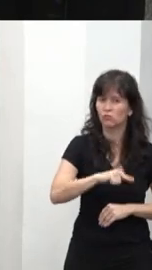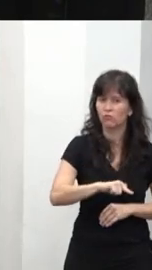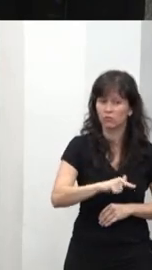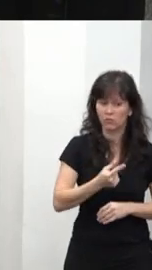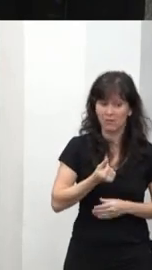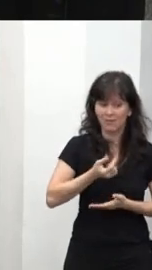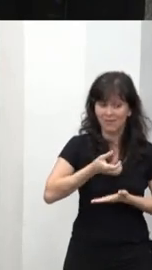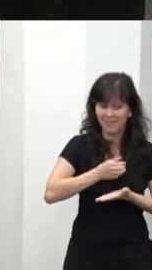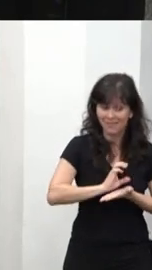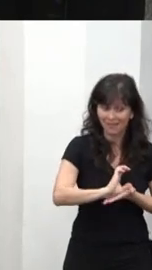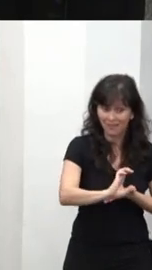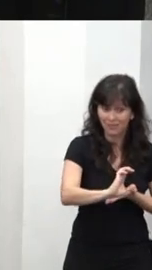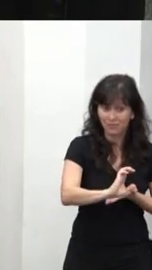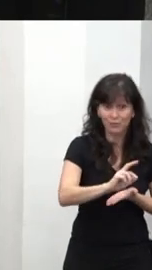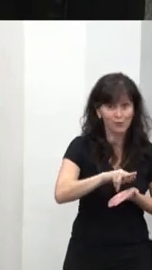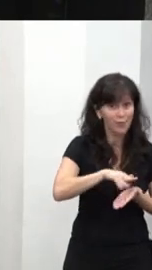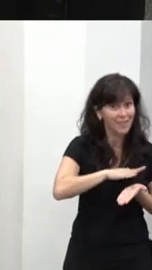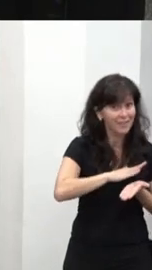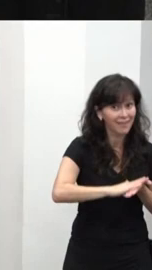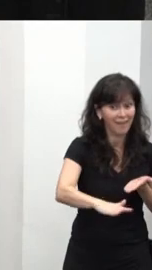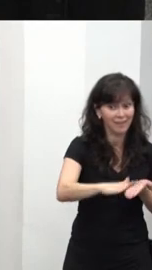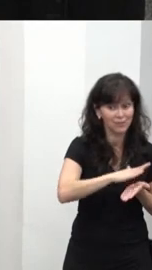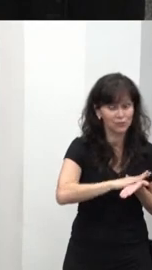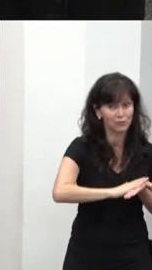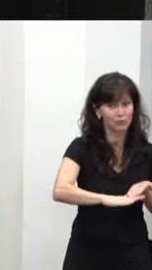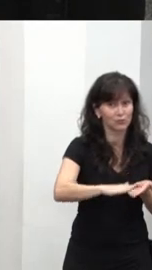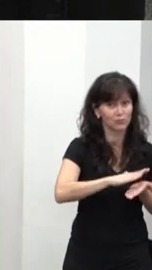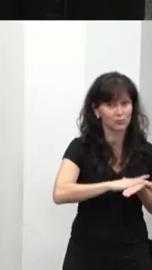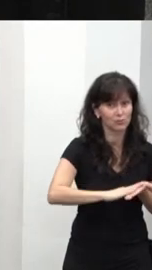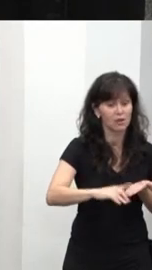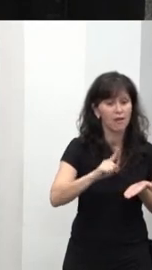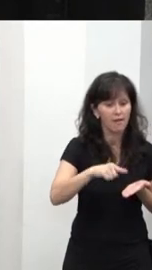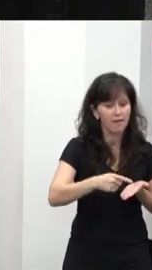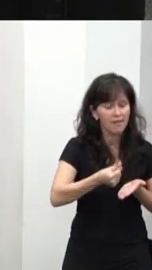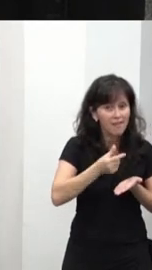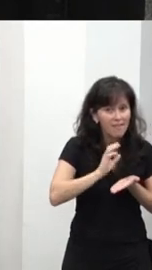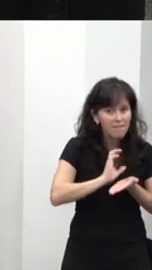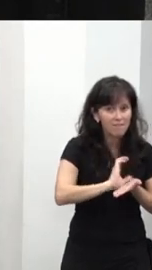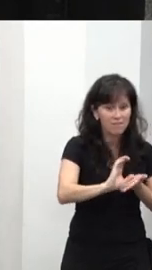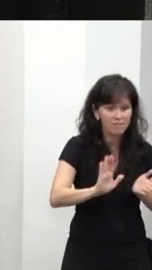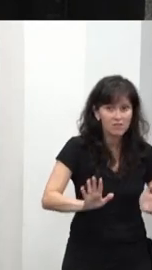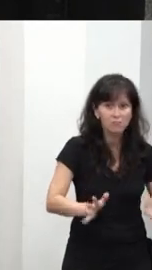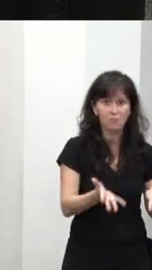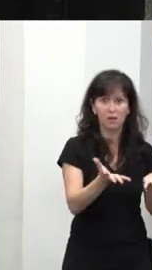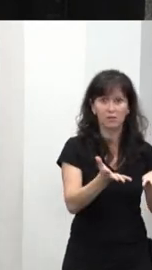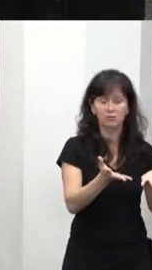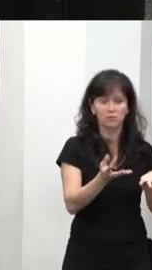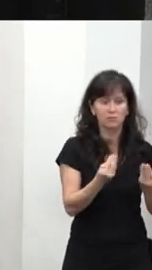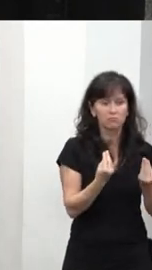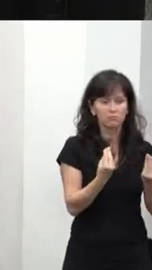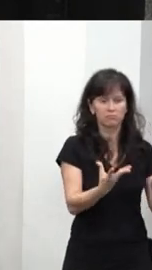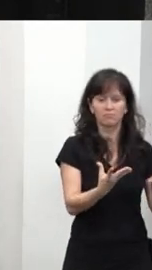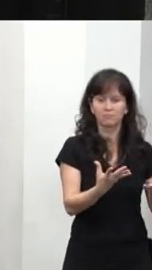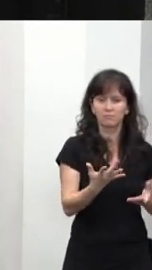cultura não é gasto é investimento gera renda gera emprego gera saúde gera educação